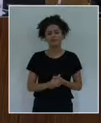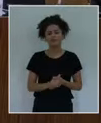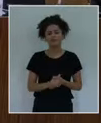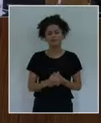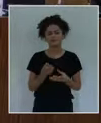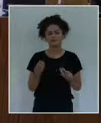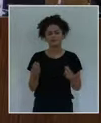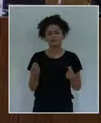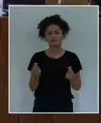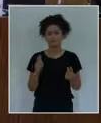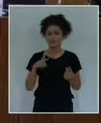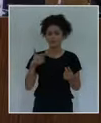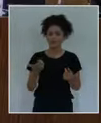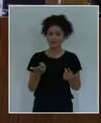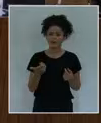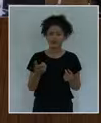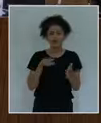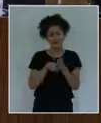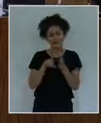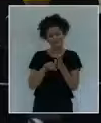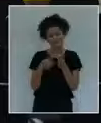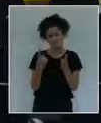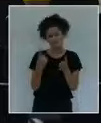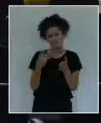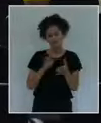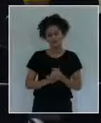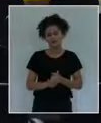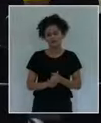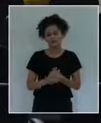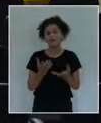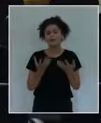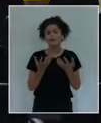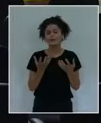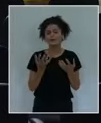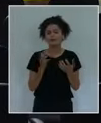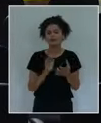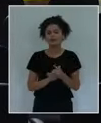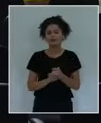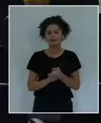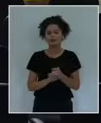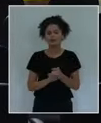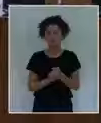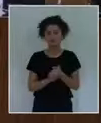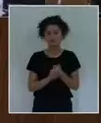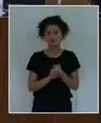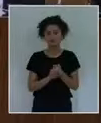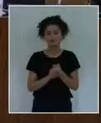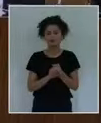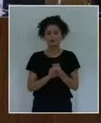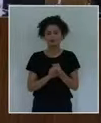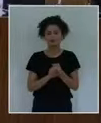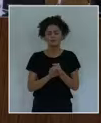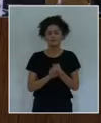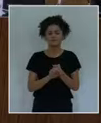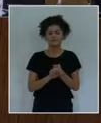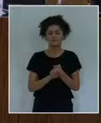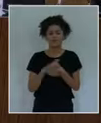né, depois eu vou fazer só um questionamento no final, mas eu quero, né, chamar talvez a atenção aqui dos nossos pares, dos